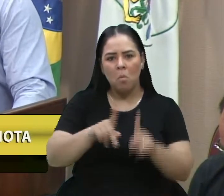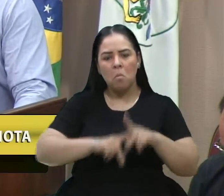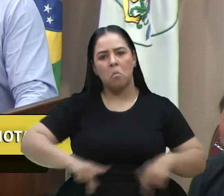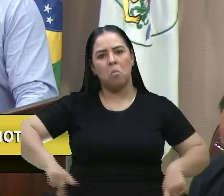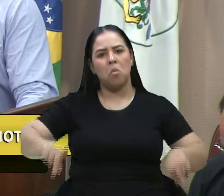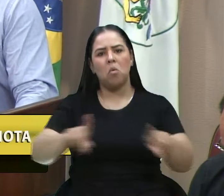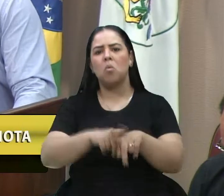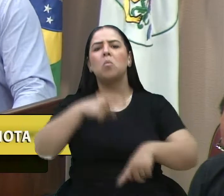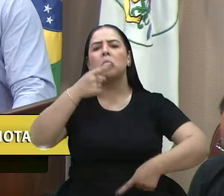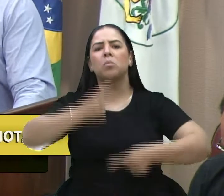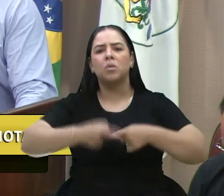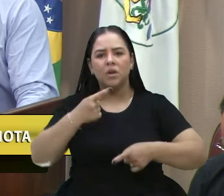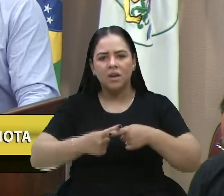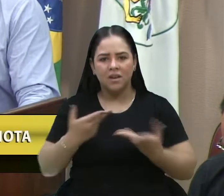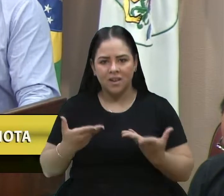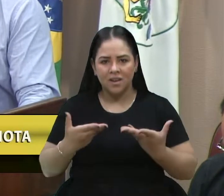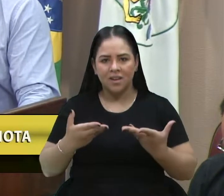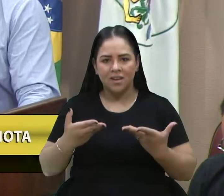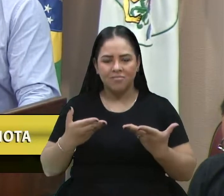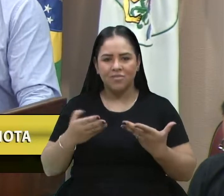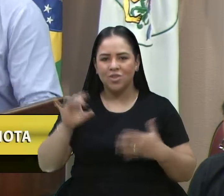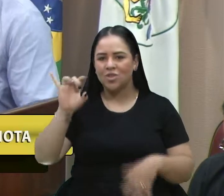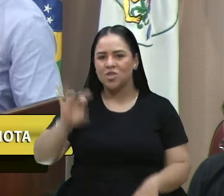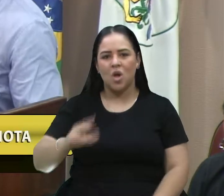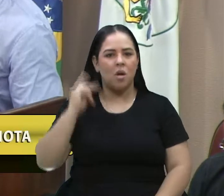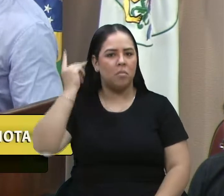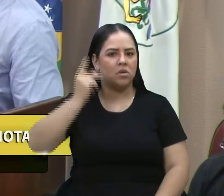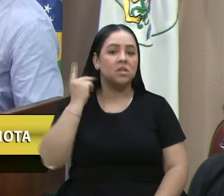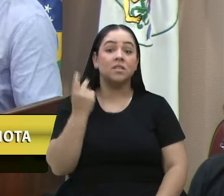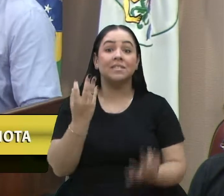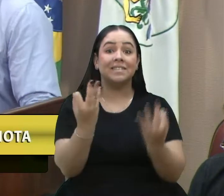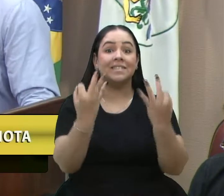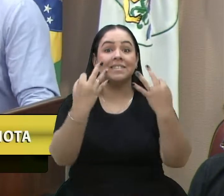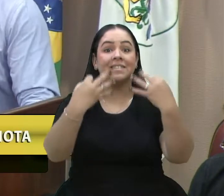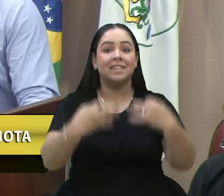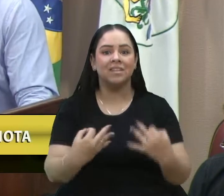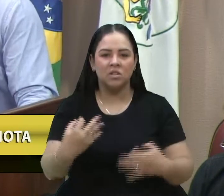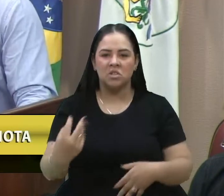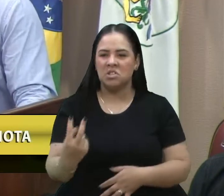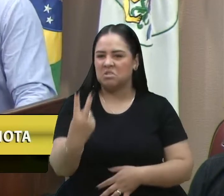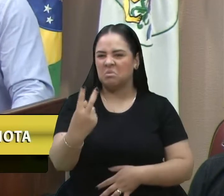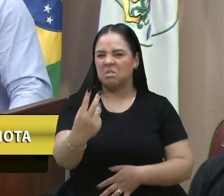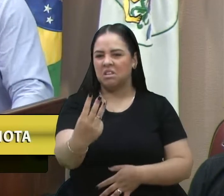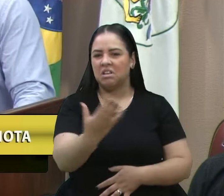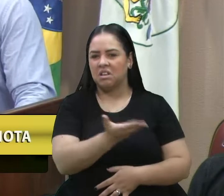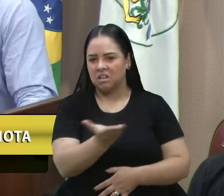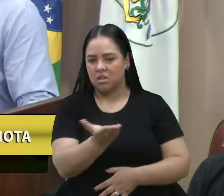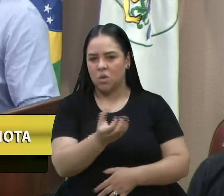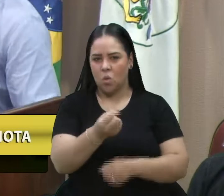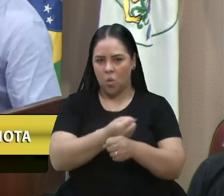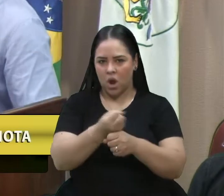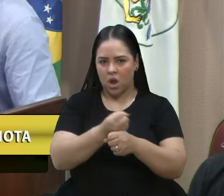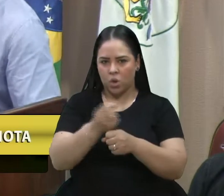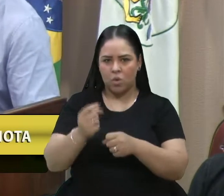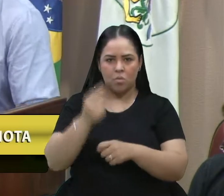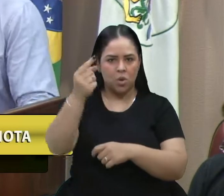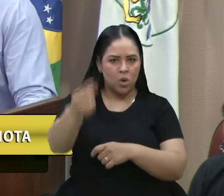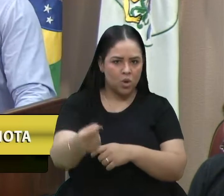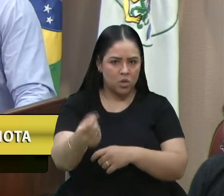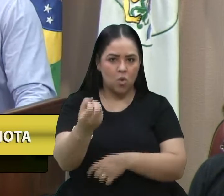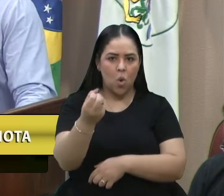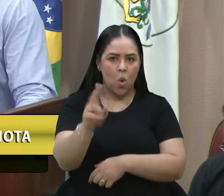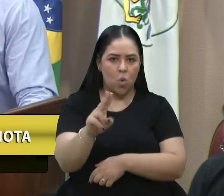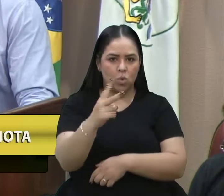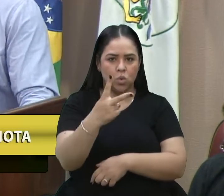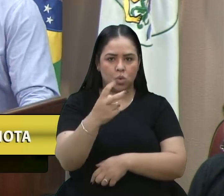quê? Para fins políticos. Com certeza, esses 2, 3, o ano que vem, ou em